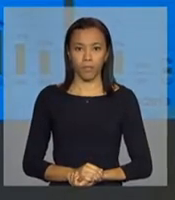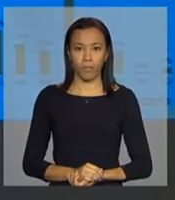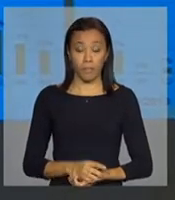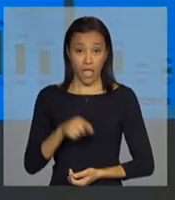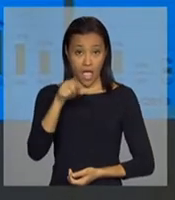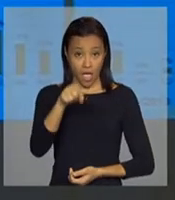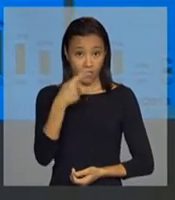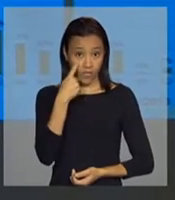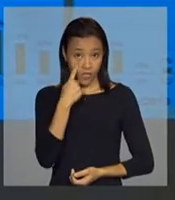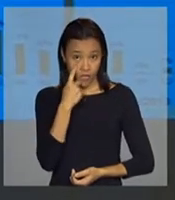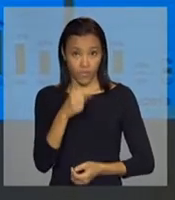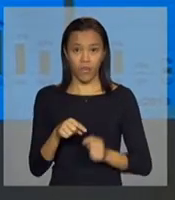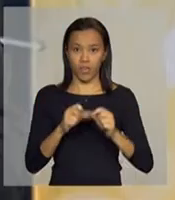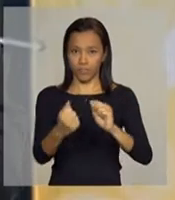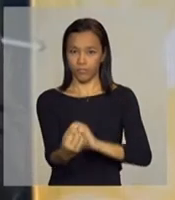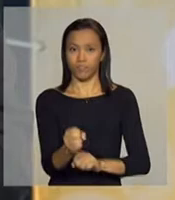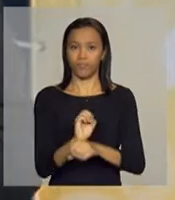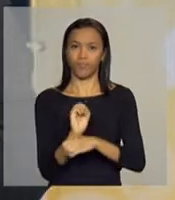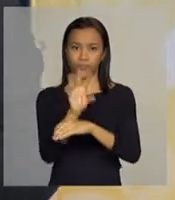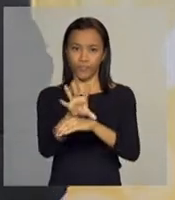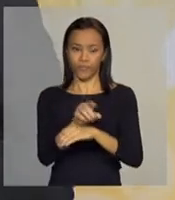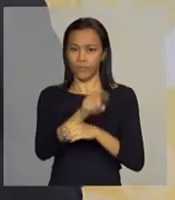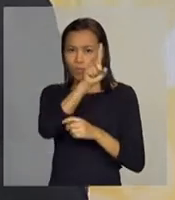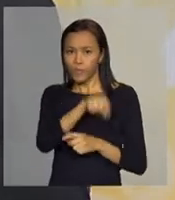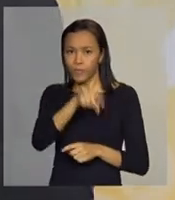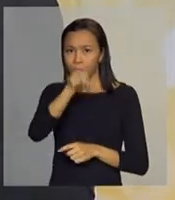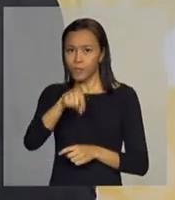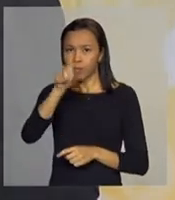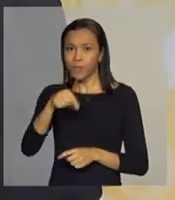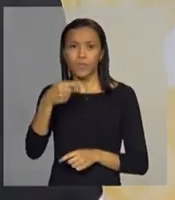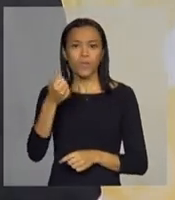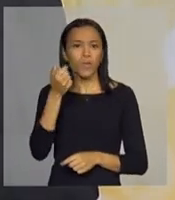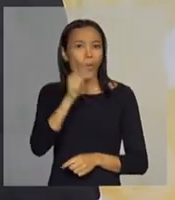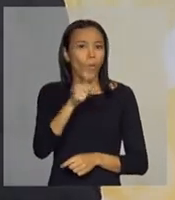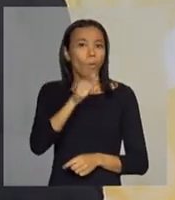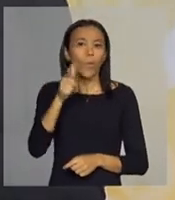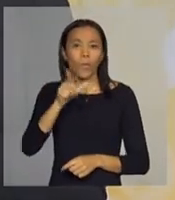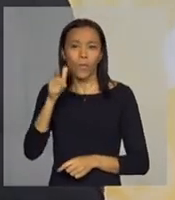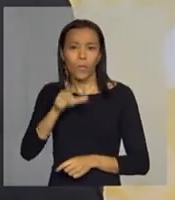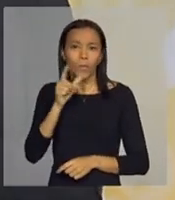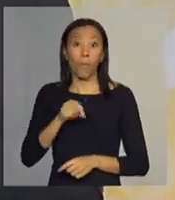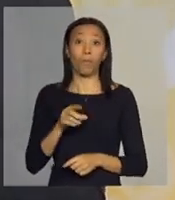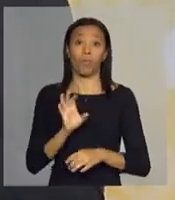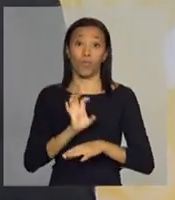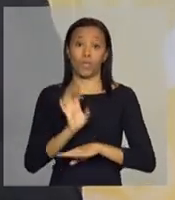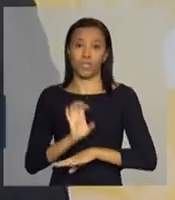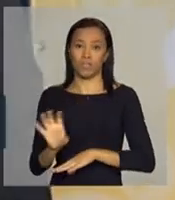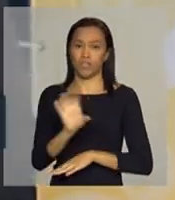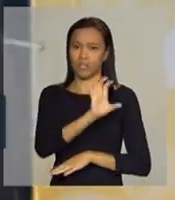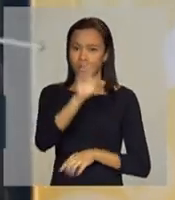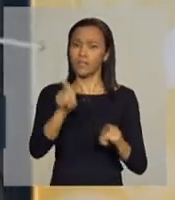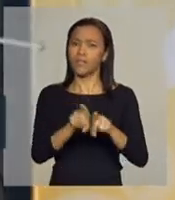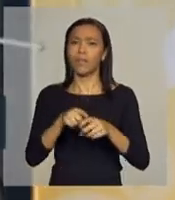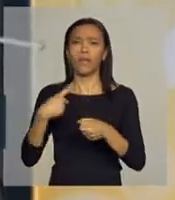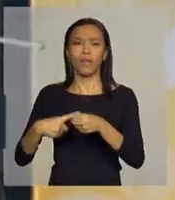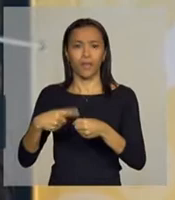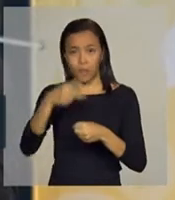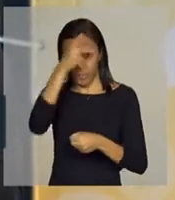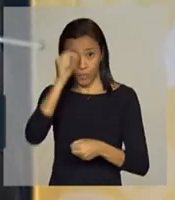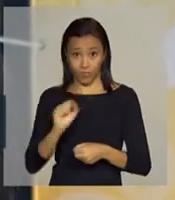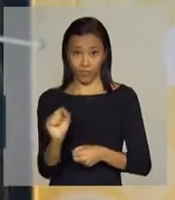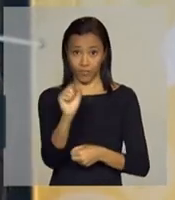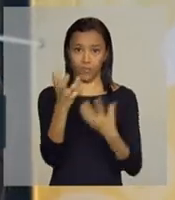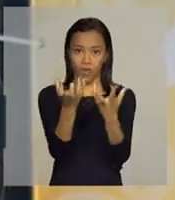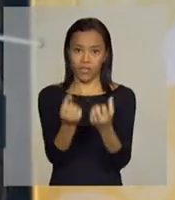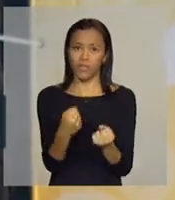Esse gráfico mostra o percentual de alcance municipal por estado dos municípios que aderiram ao programa. Então, em